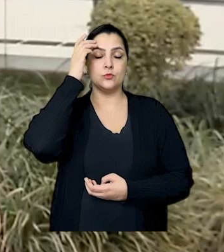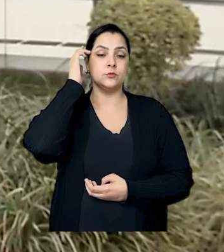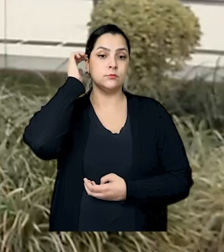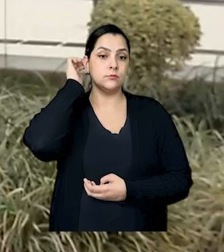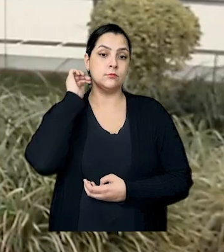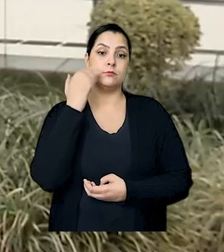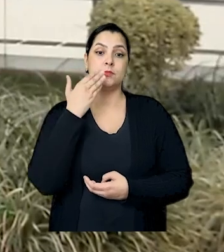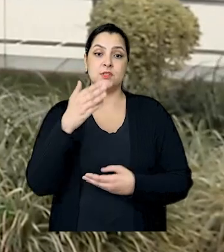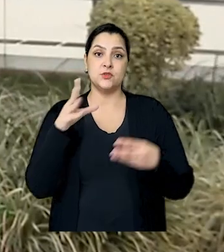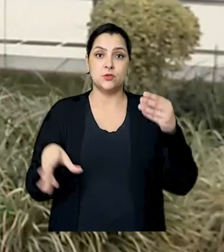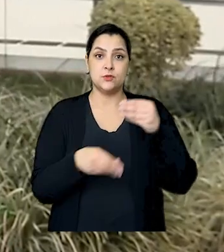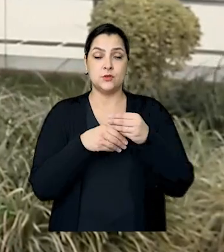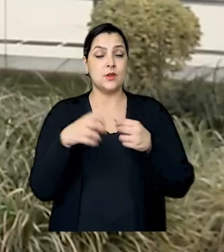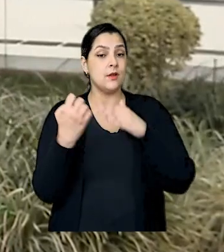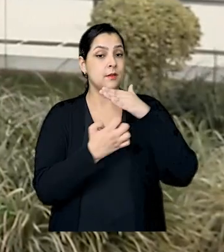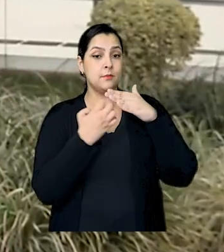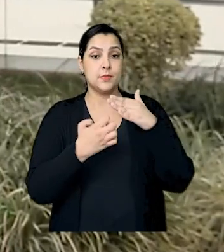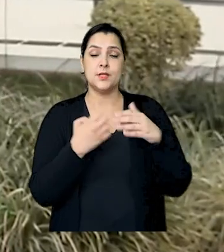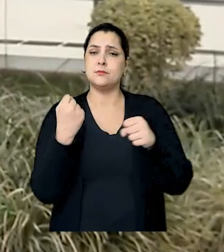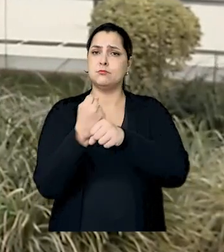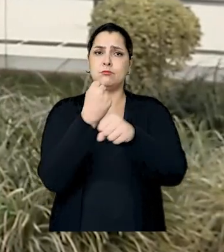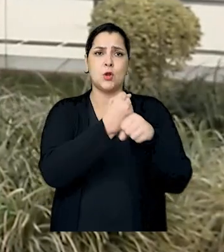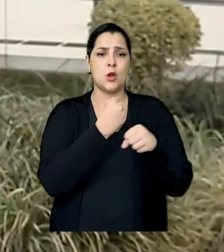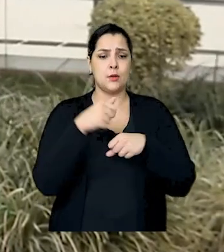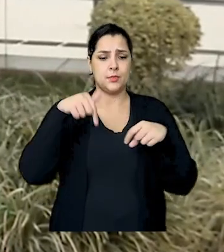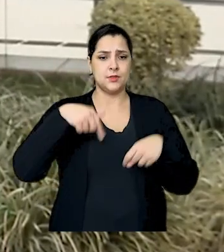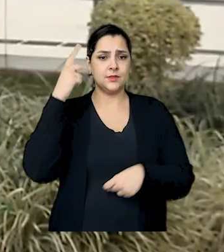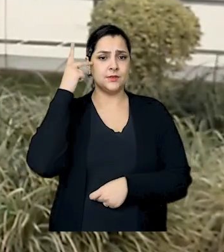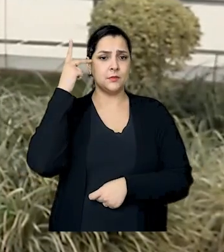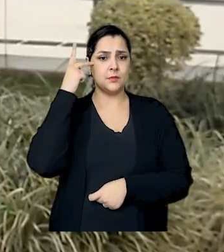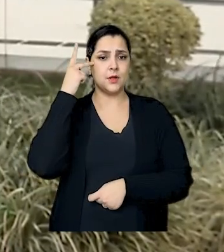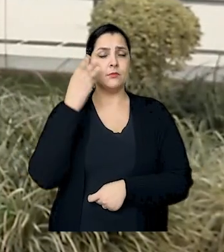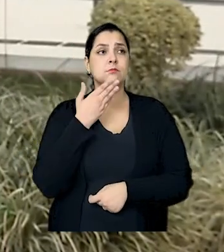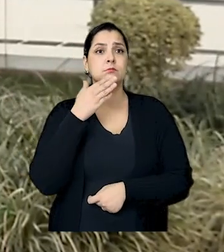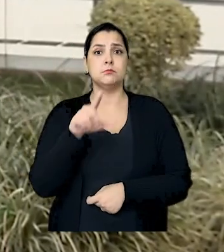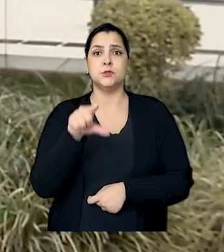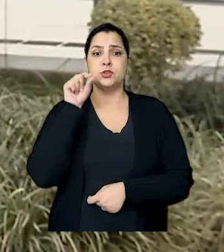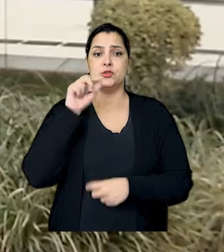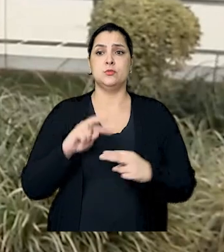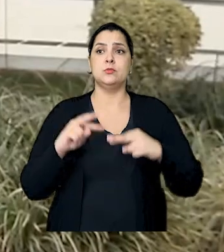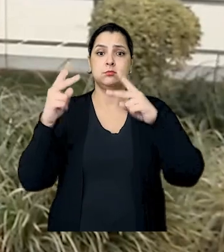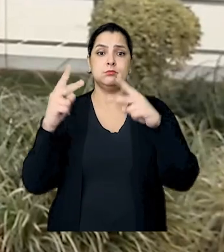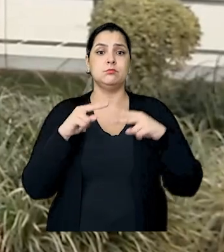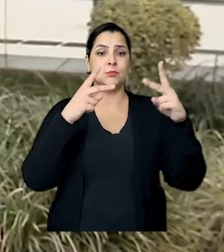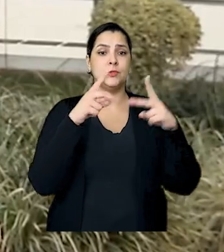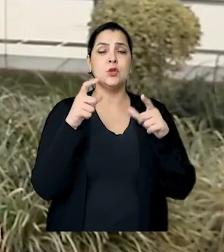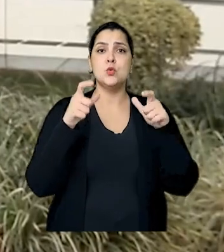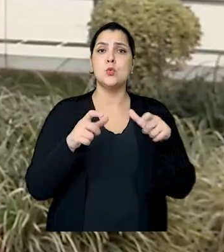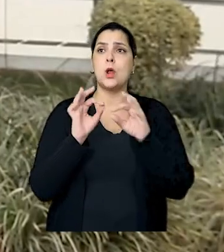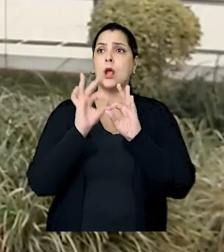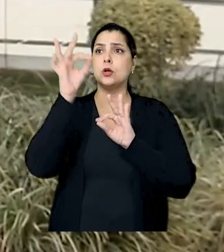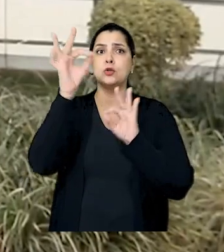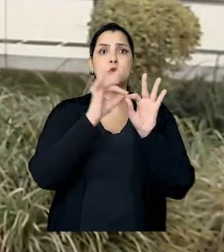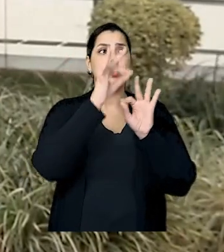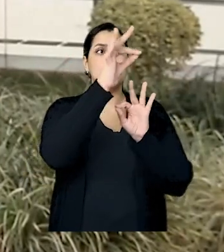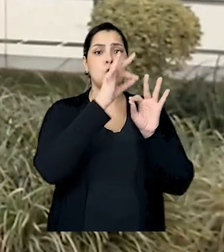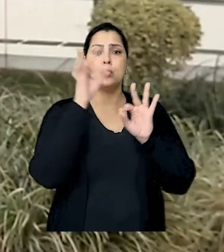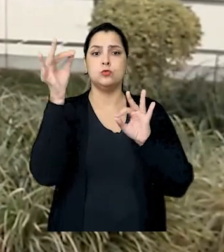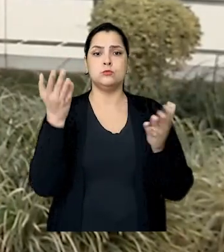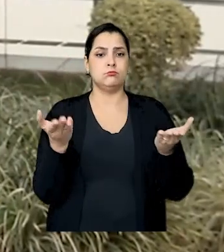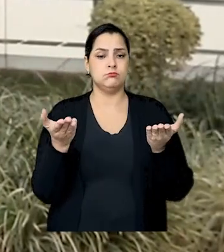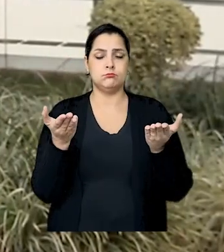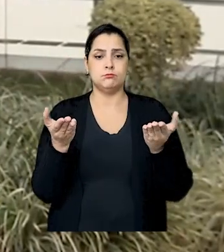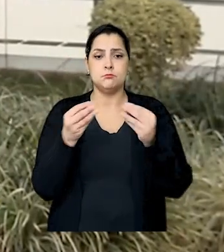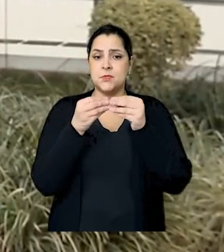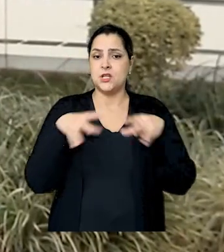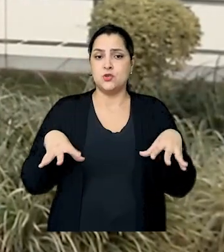o ional o trabalhador alegou que a empresa mesmo tendo obras em São Paulo optou por fazer a transferência dele para lugares distantes